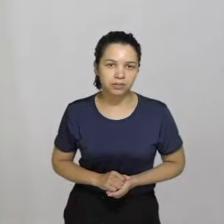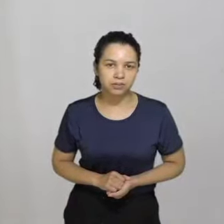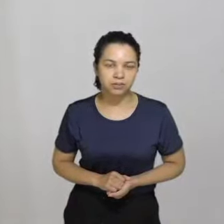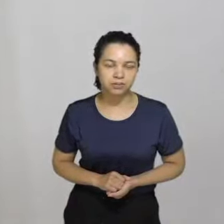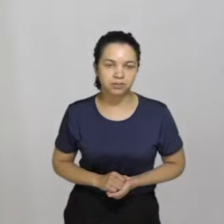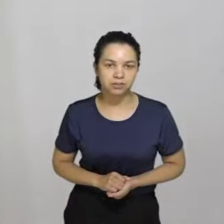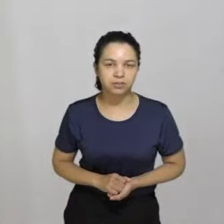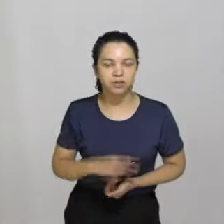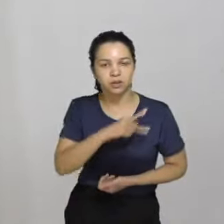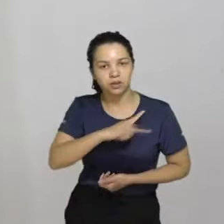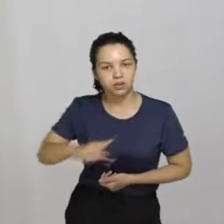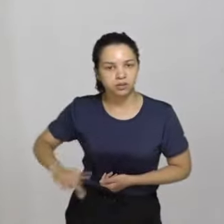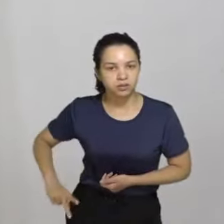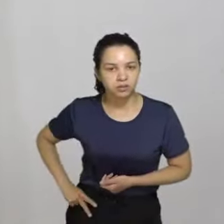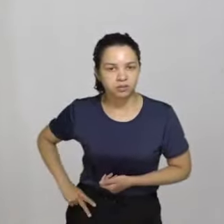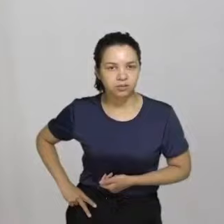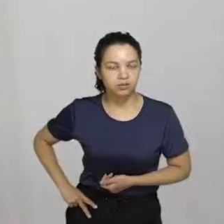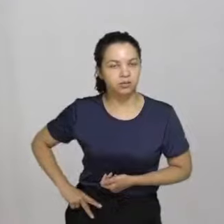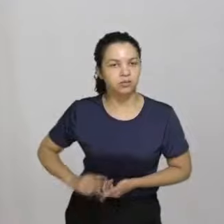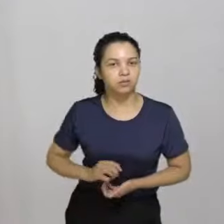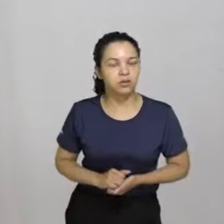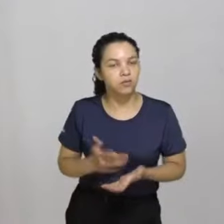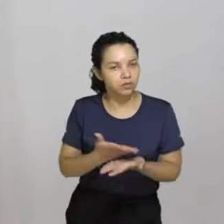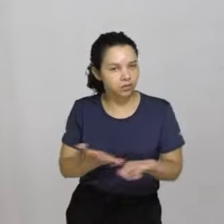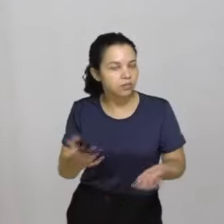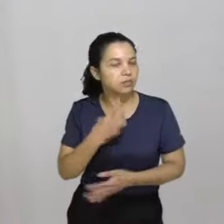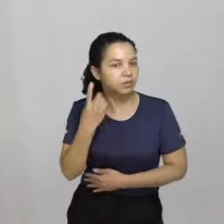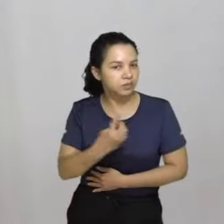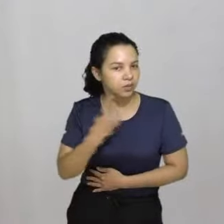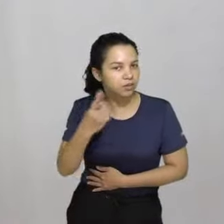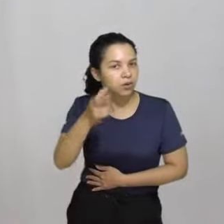Senhor presidente, demais deputados que aqui nos